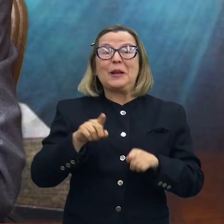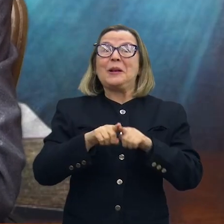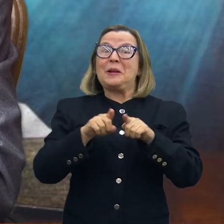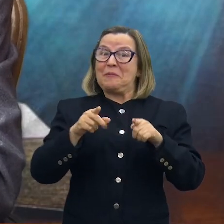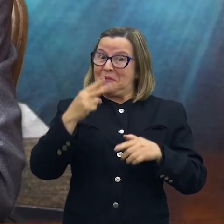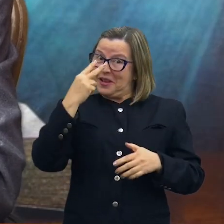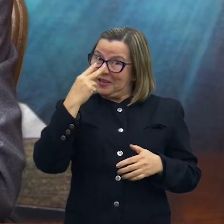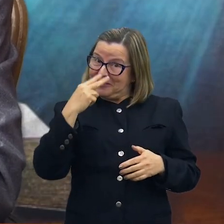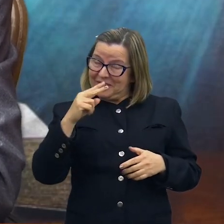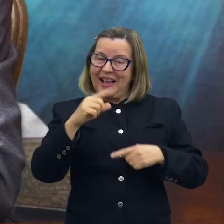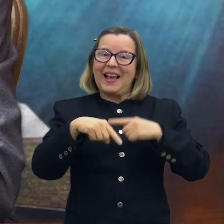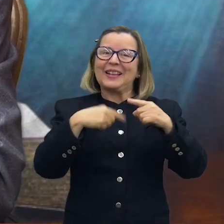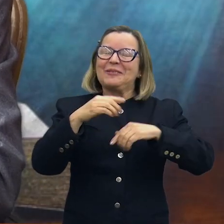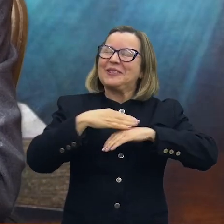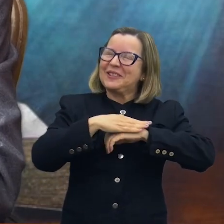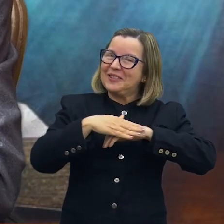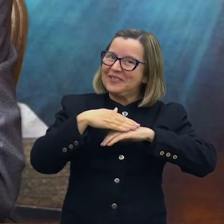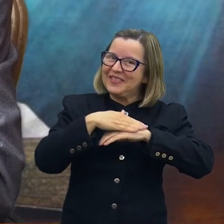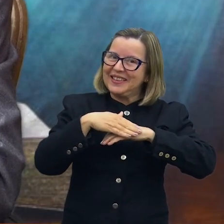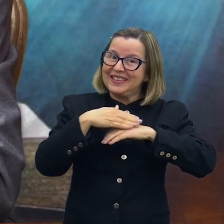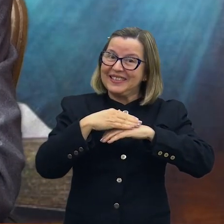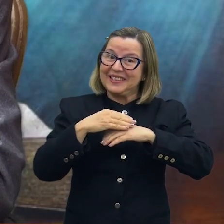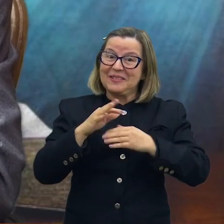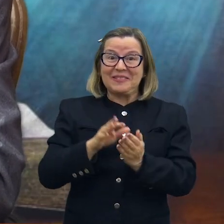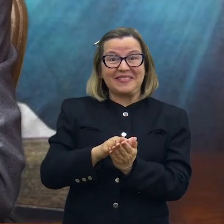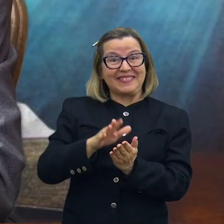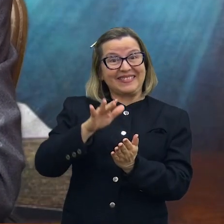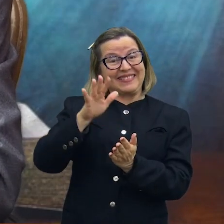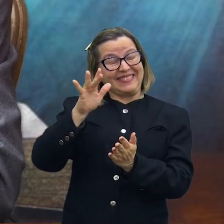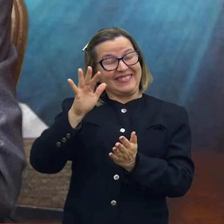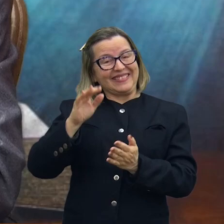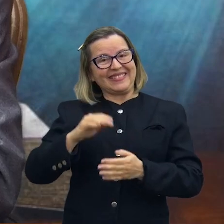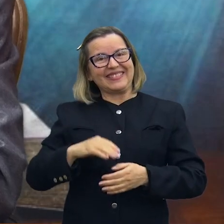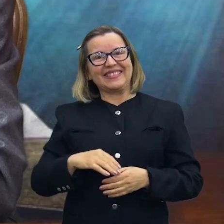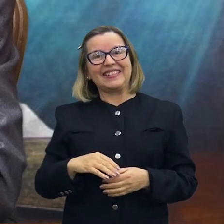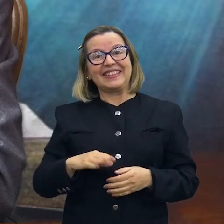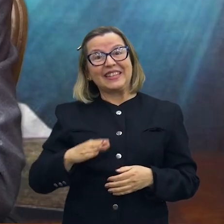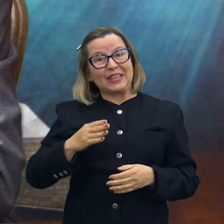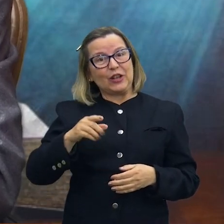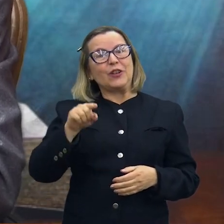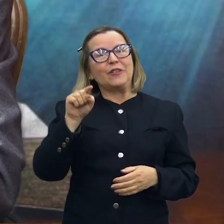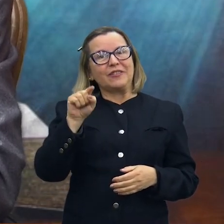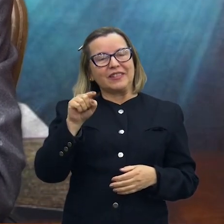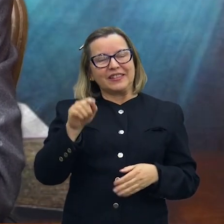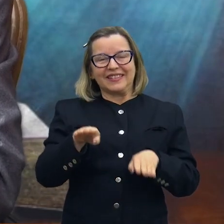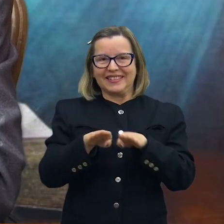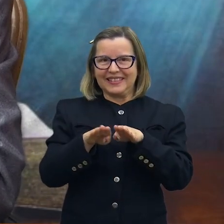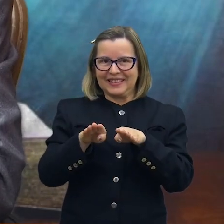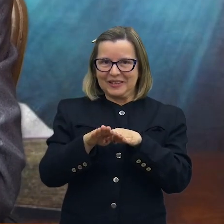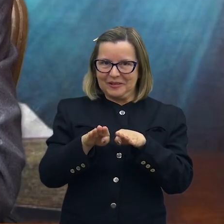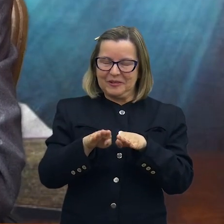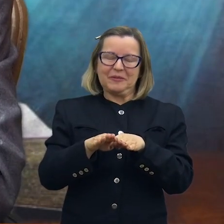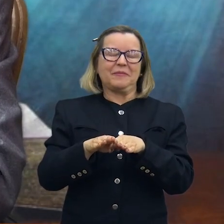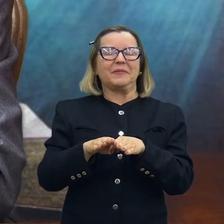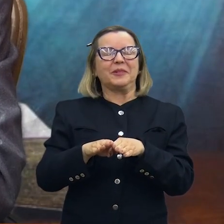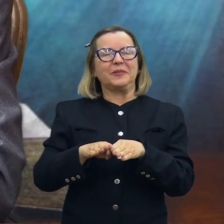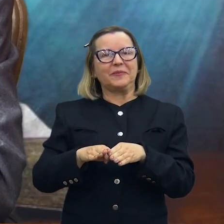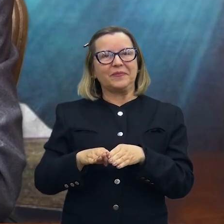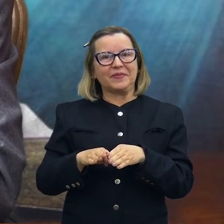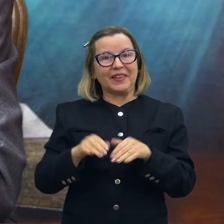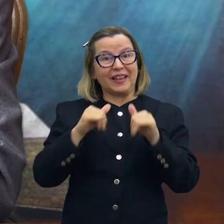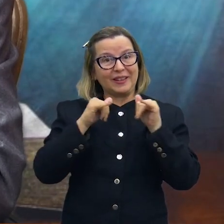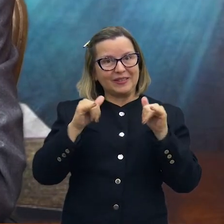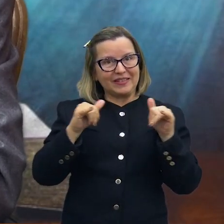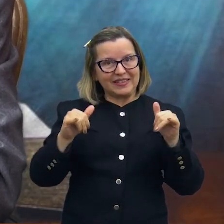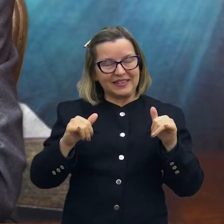nós pudemos conversar sobre o assunto e foi muito precioso. Então, que você possa fazer isso também, como nós temos